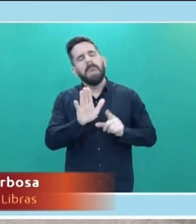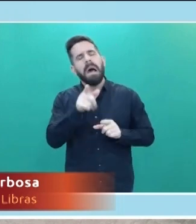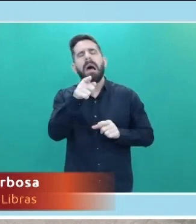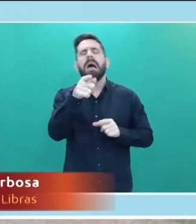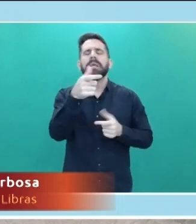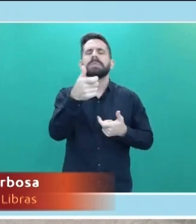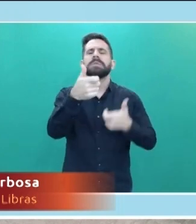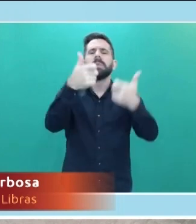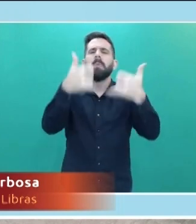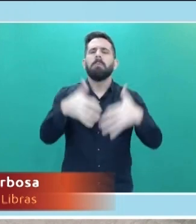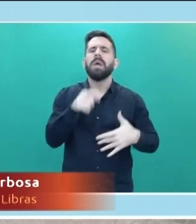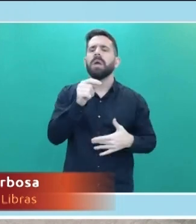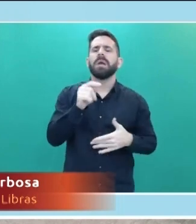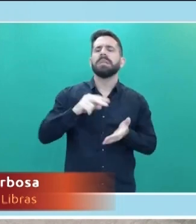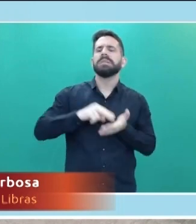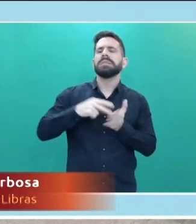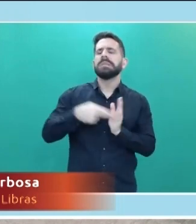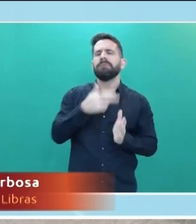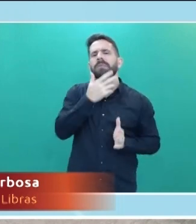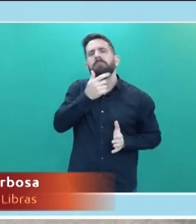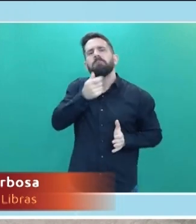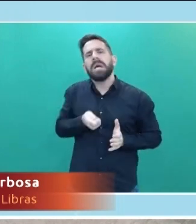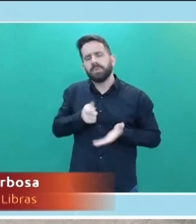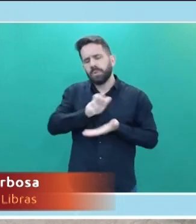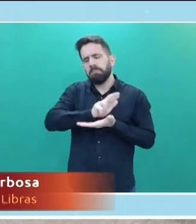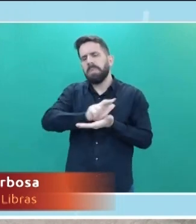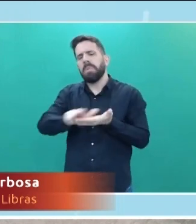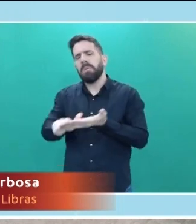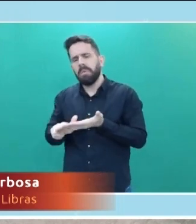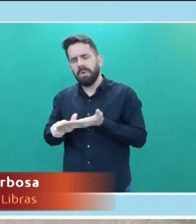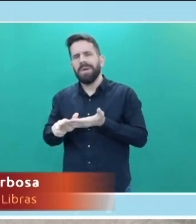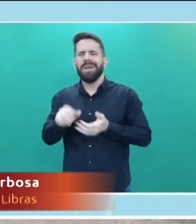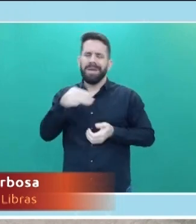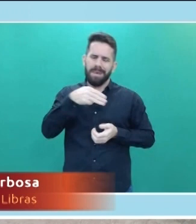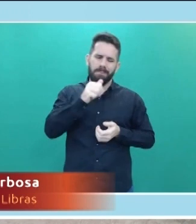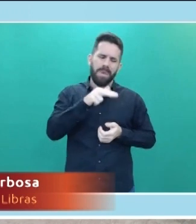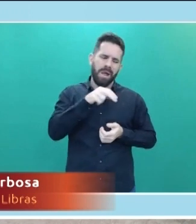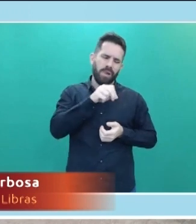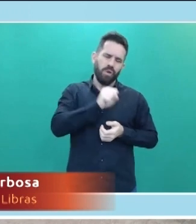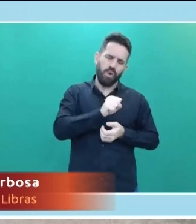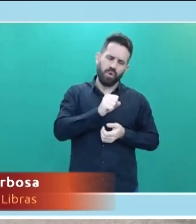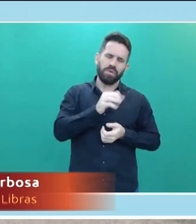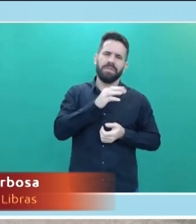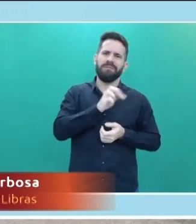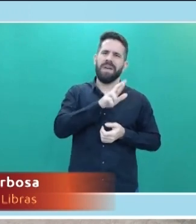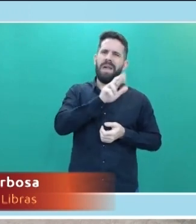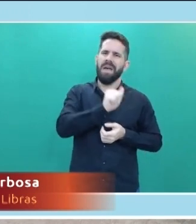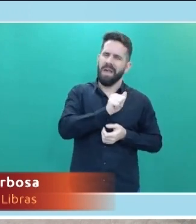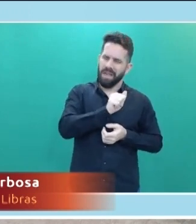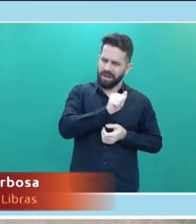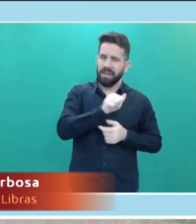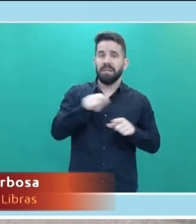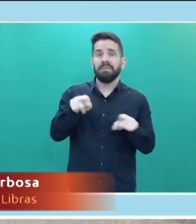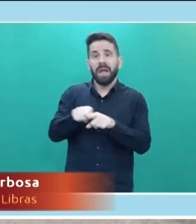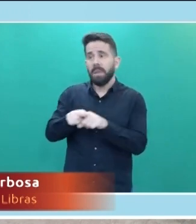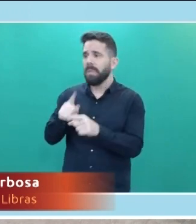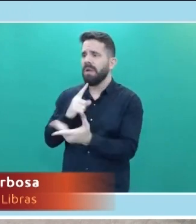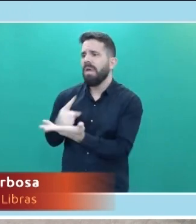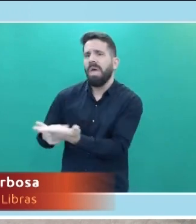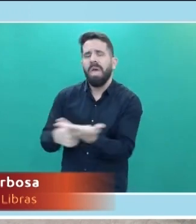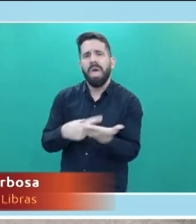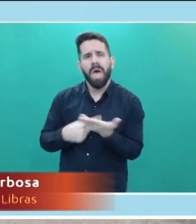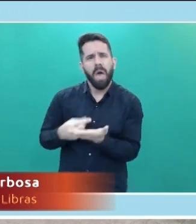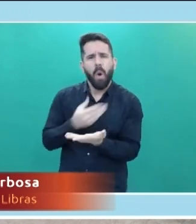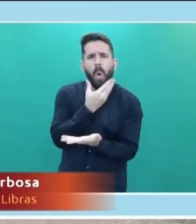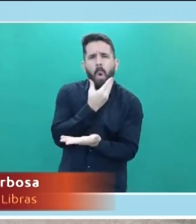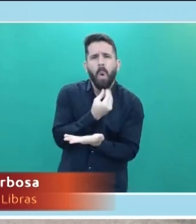masculinidades, né, sobre essa manosfera também que Michele citou, esse tipo de interação entre homens que muitas vezes